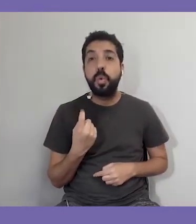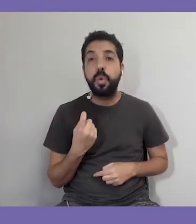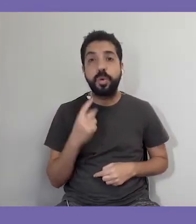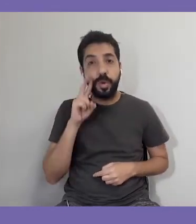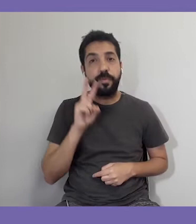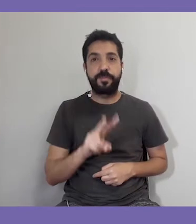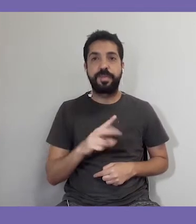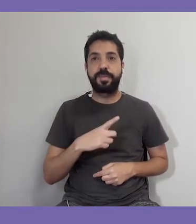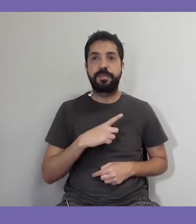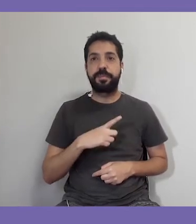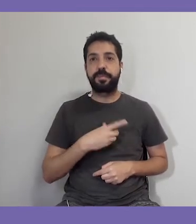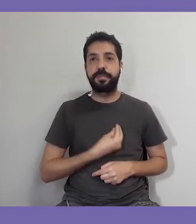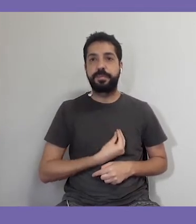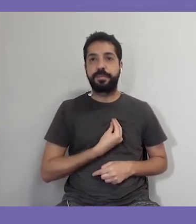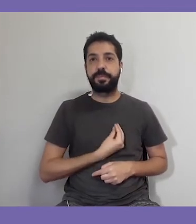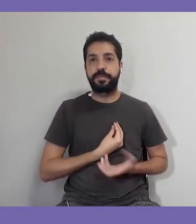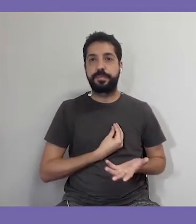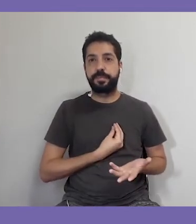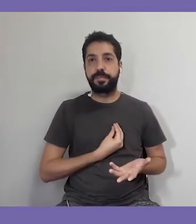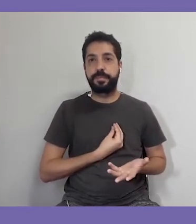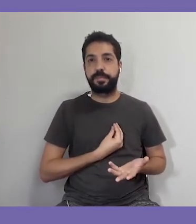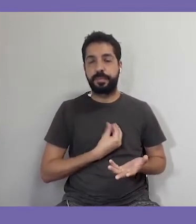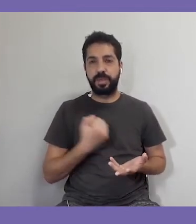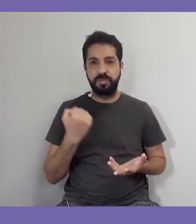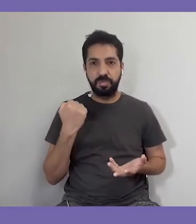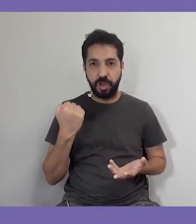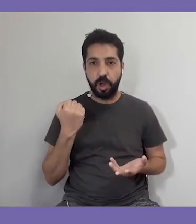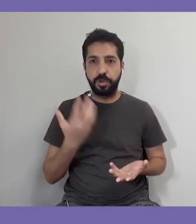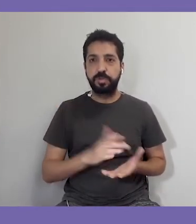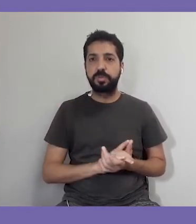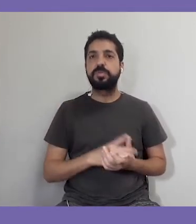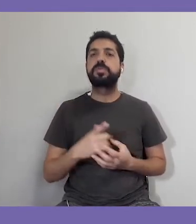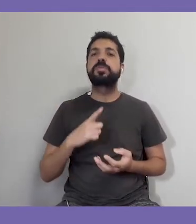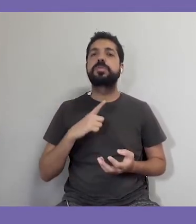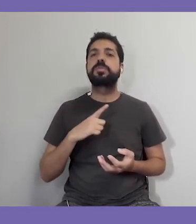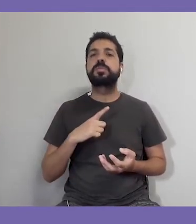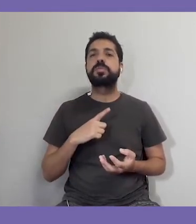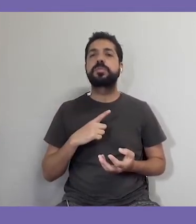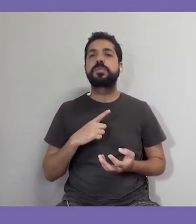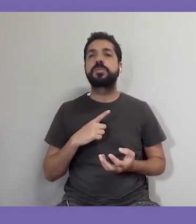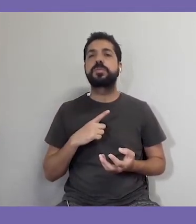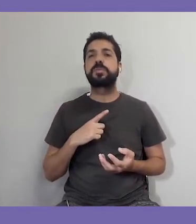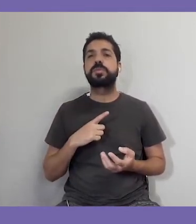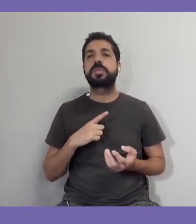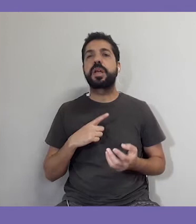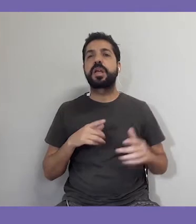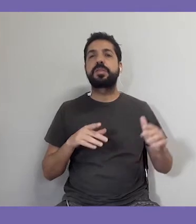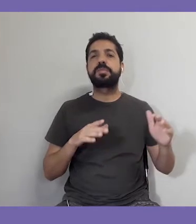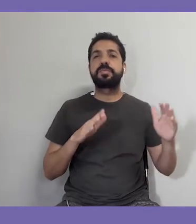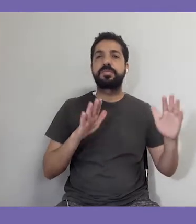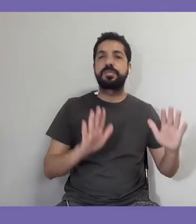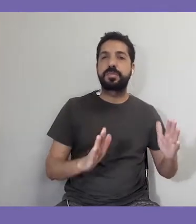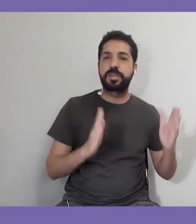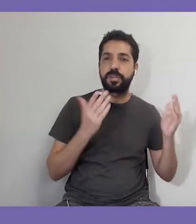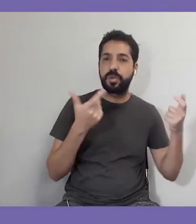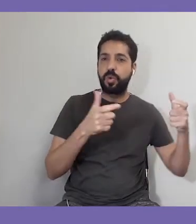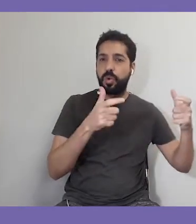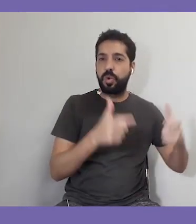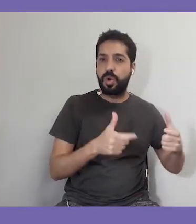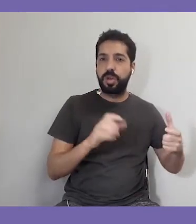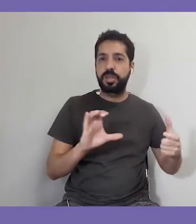o único que eu vi, assim, bem fortes, né? Tem um cineclube